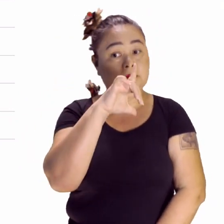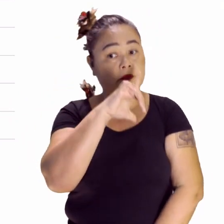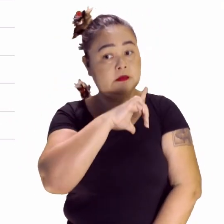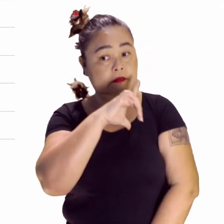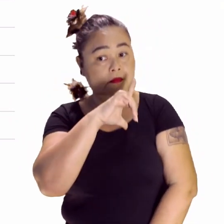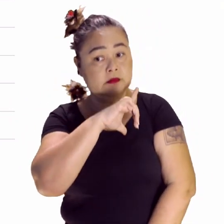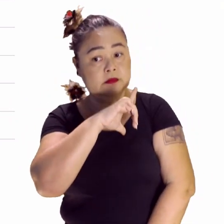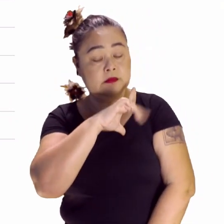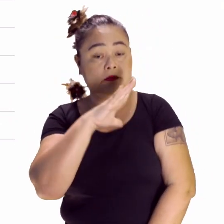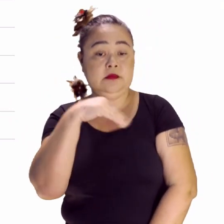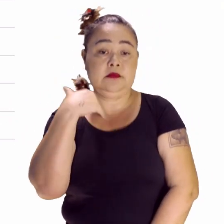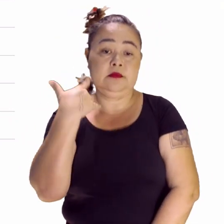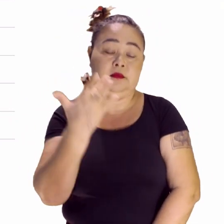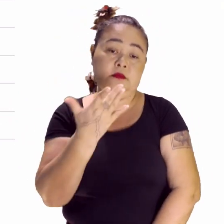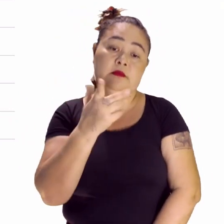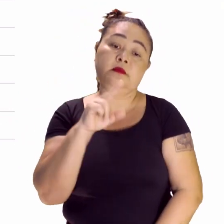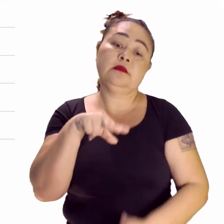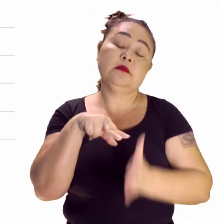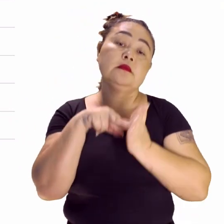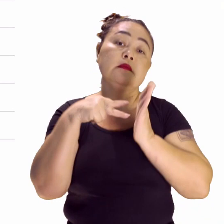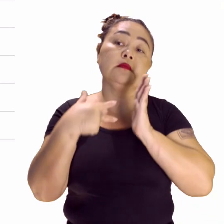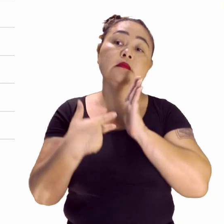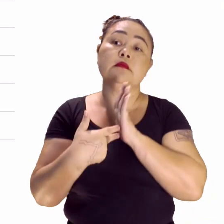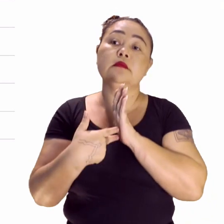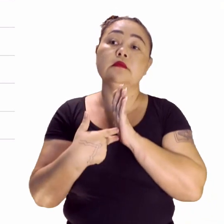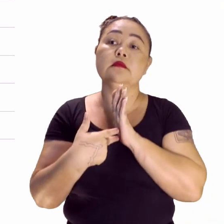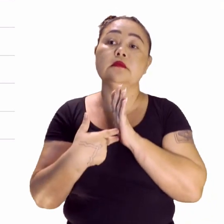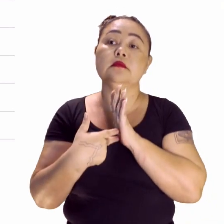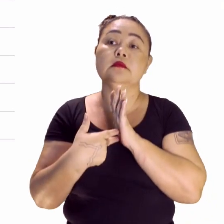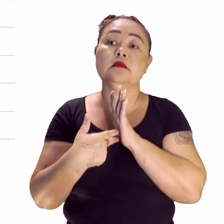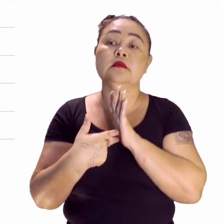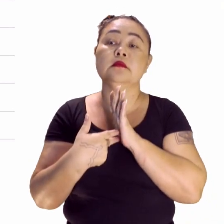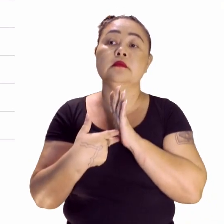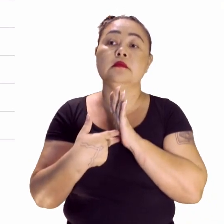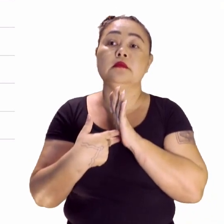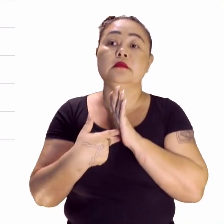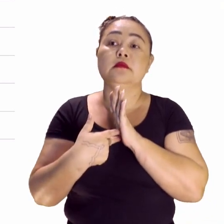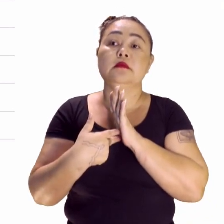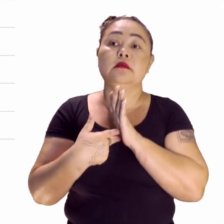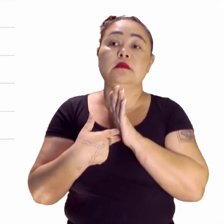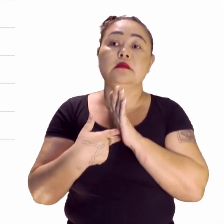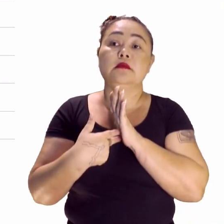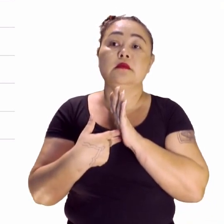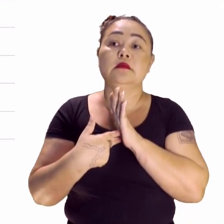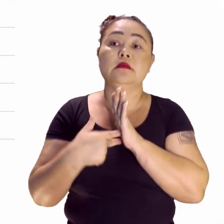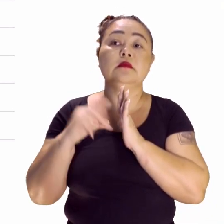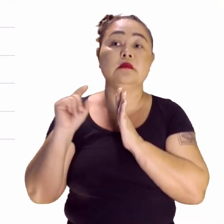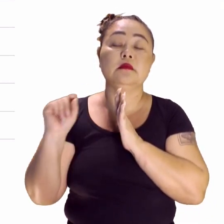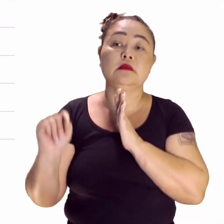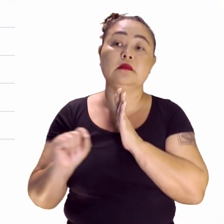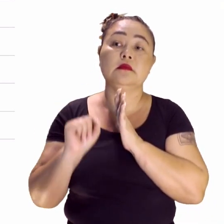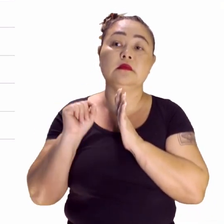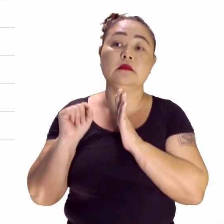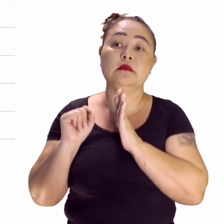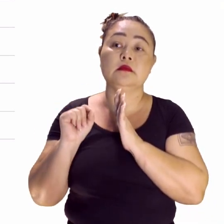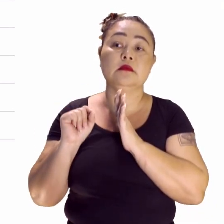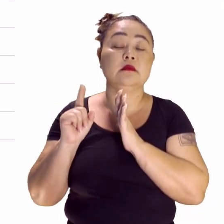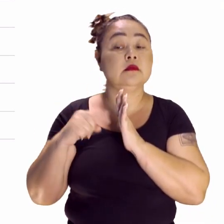evolução, Rogério, isso quer dizer o quê? Isso quer dizer que